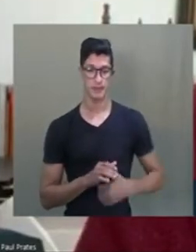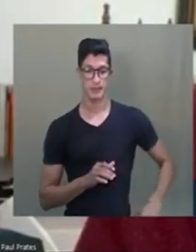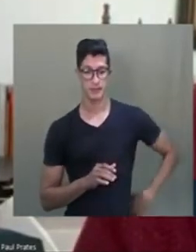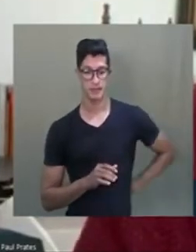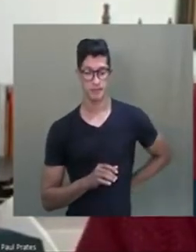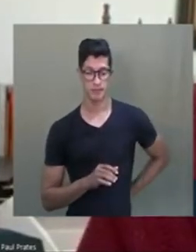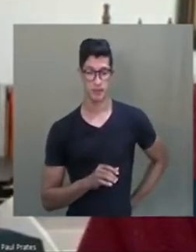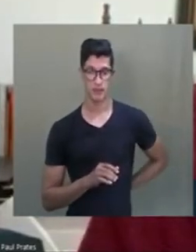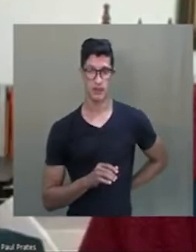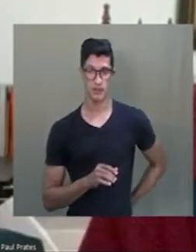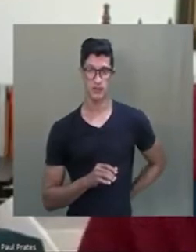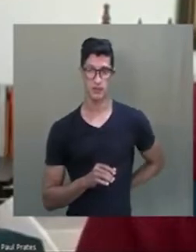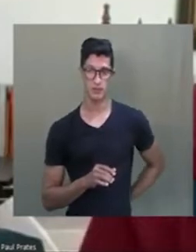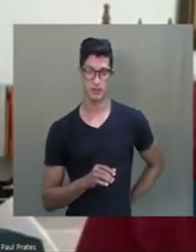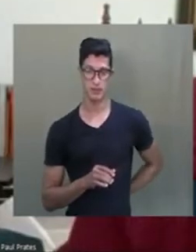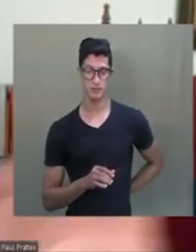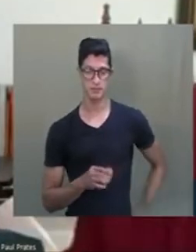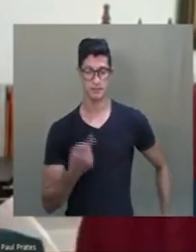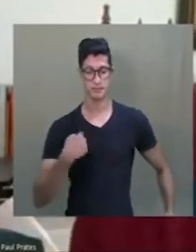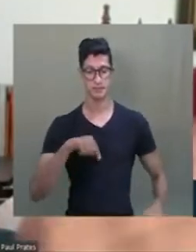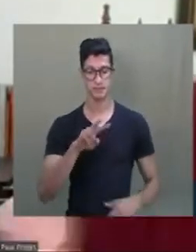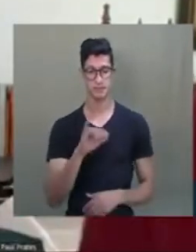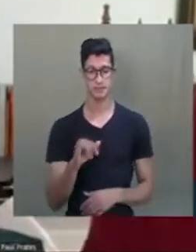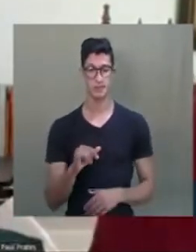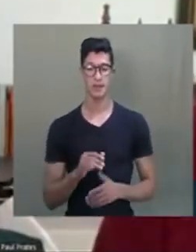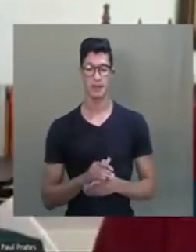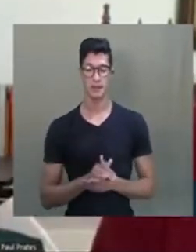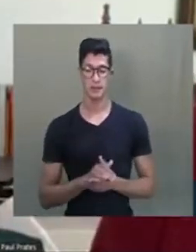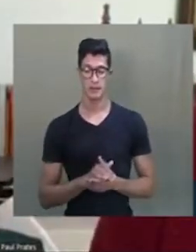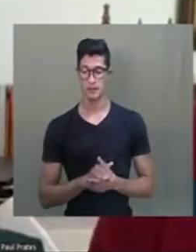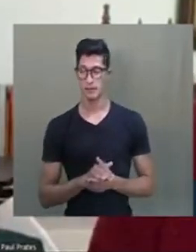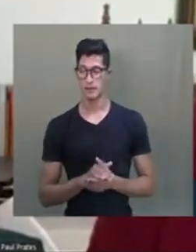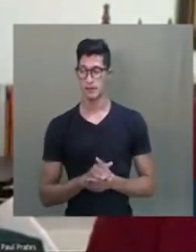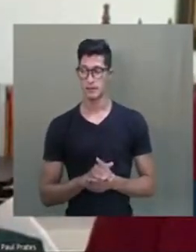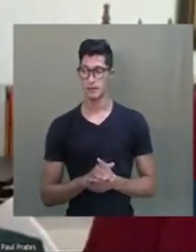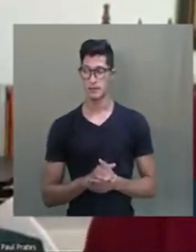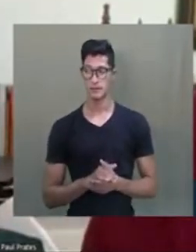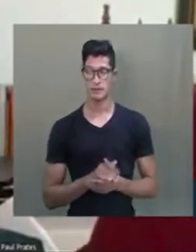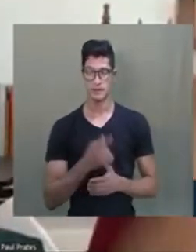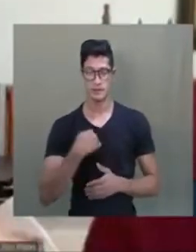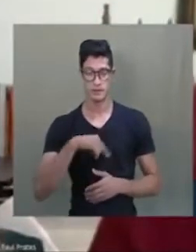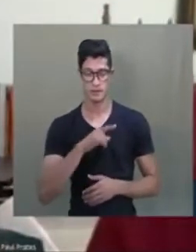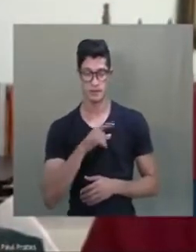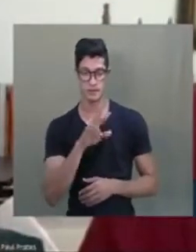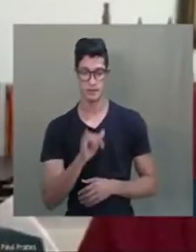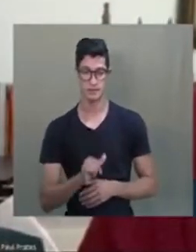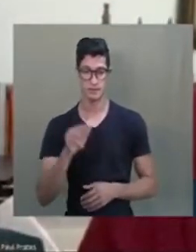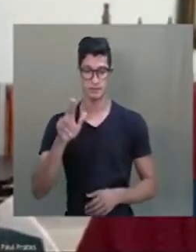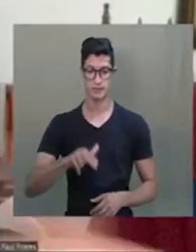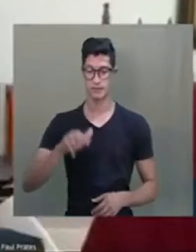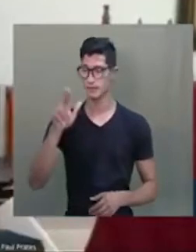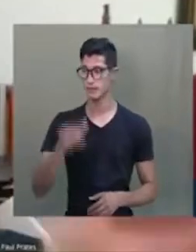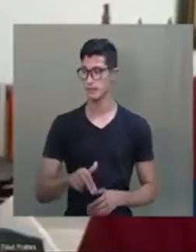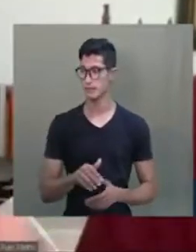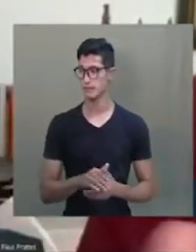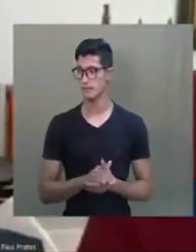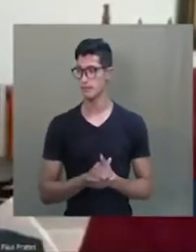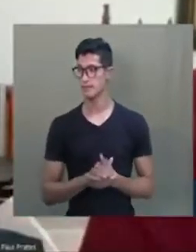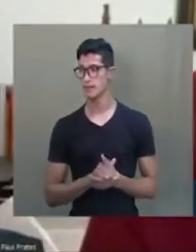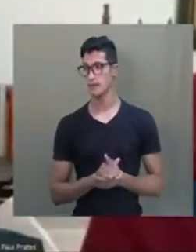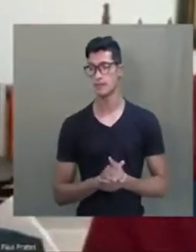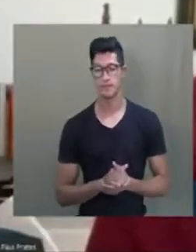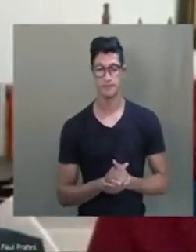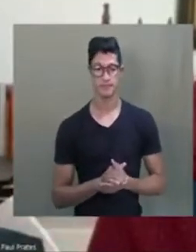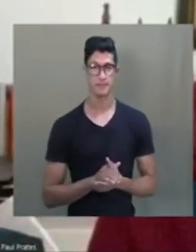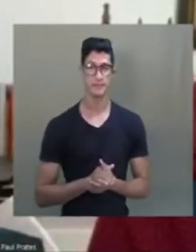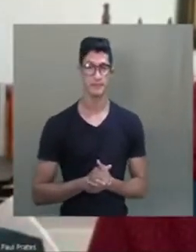chegou alguma, e agora a gente tem o tempo e não vai usar. Então, a gente nunca vai usar, porque agora, porque é